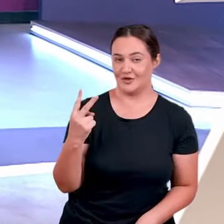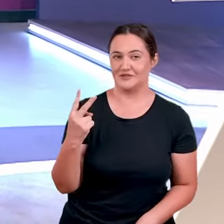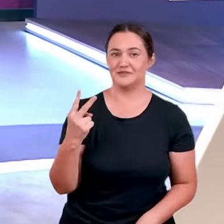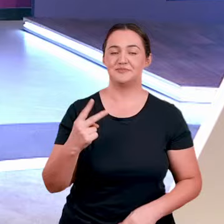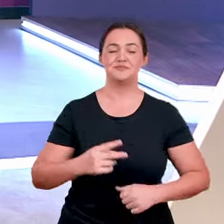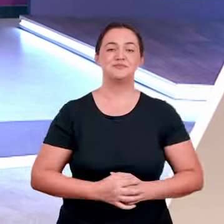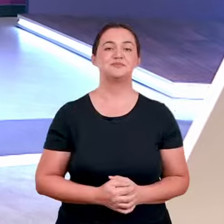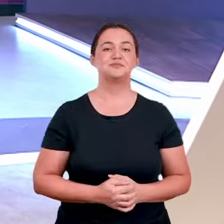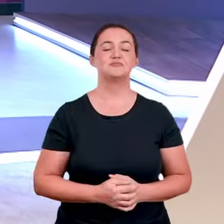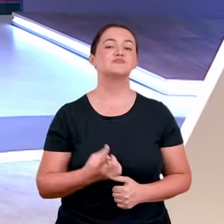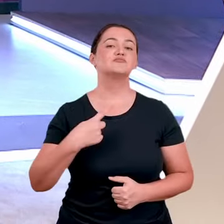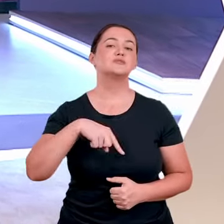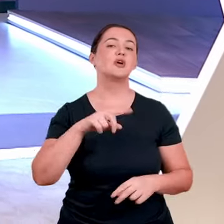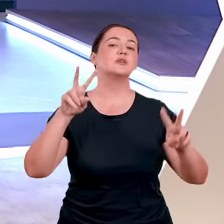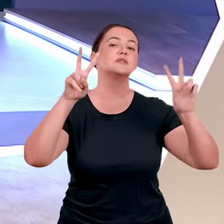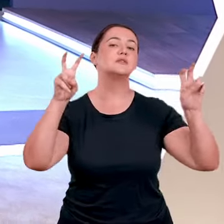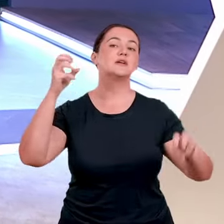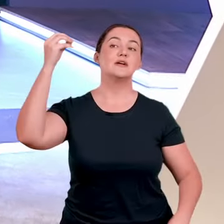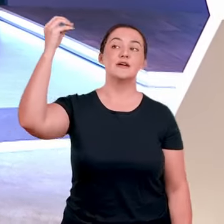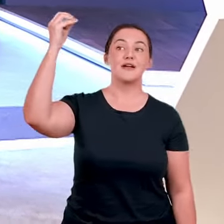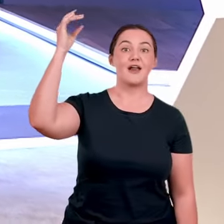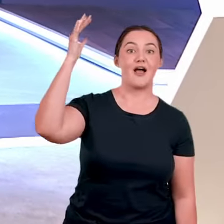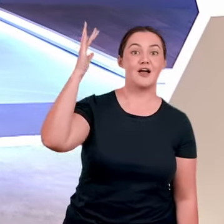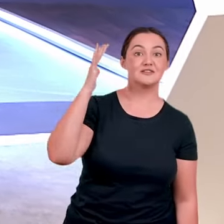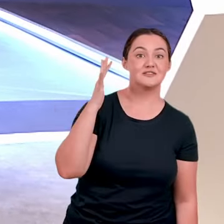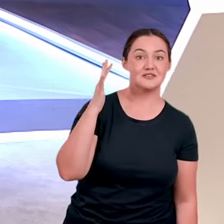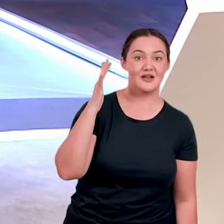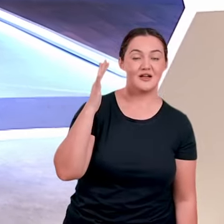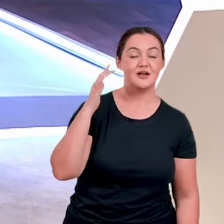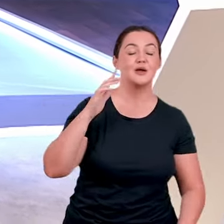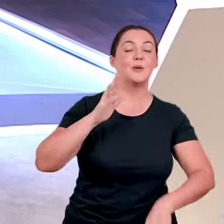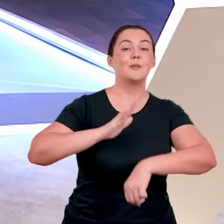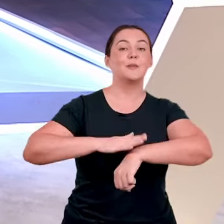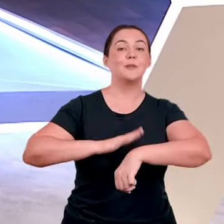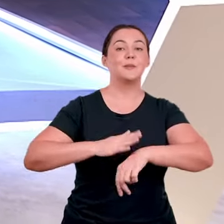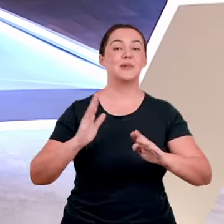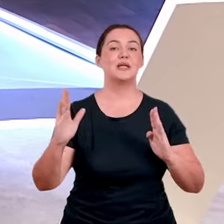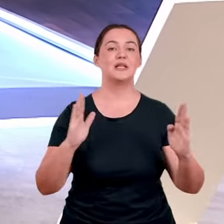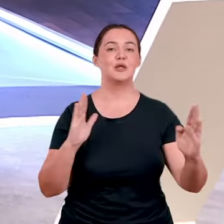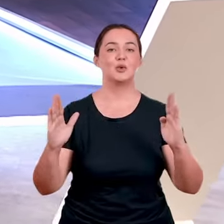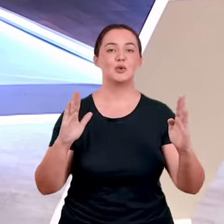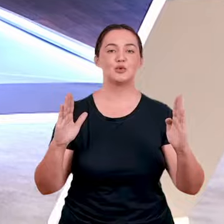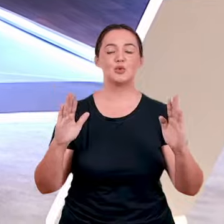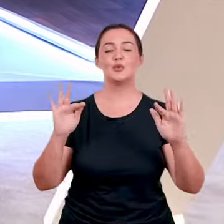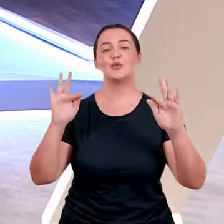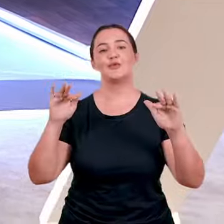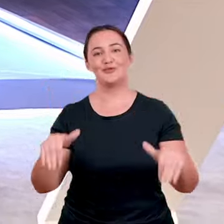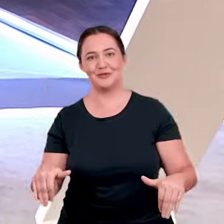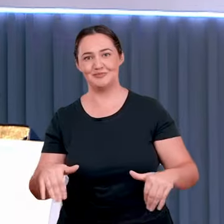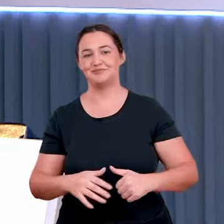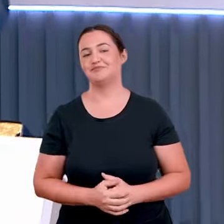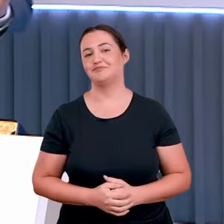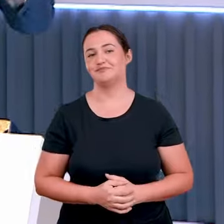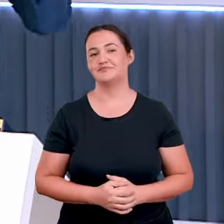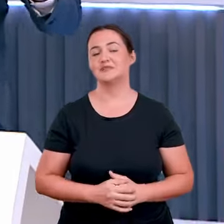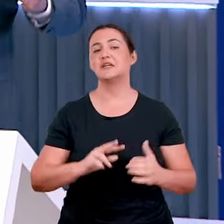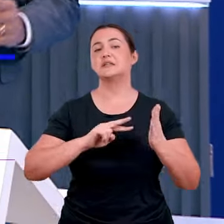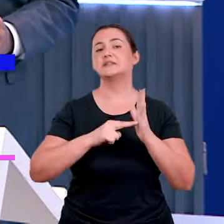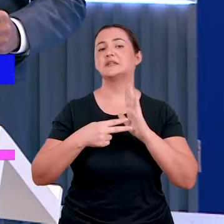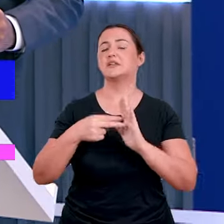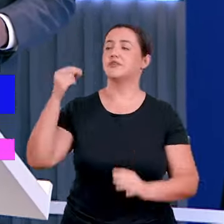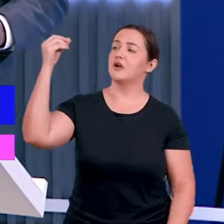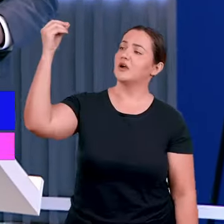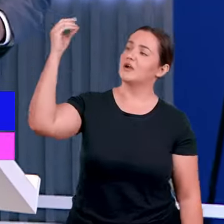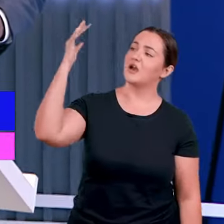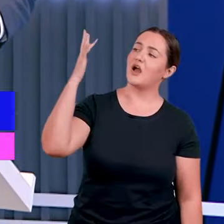e vamos terminar agora. Estamos falando sobre a graça no tempo do fim. Vimos que